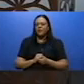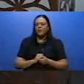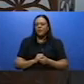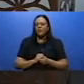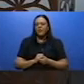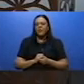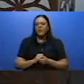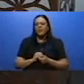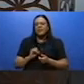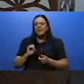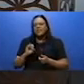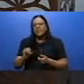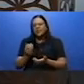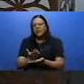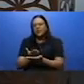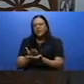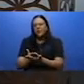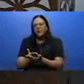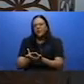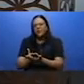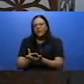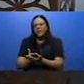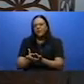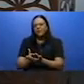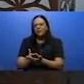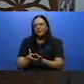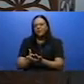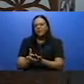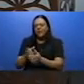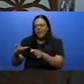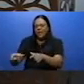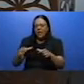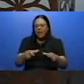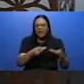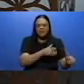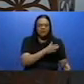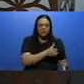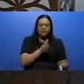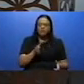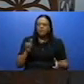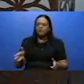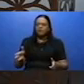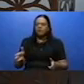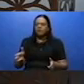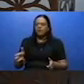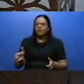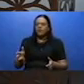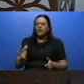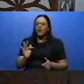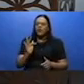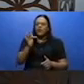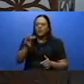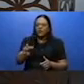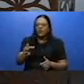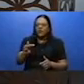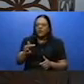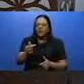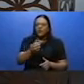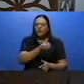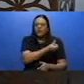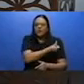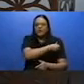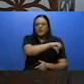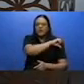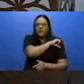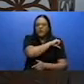história particular de cada uma delas. Isso nos anos seguintes, no Ensino Fundamental 2, vocês vão dar